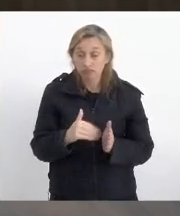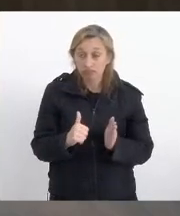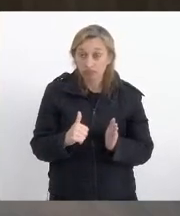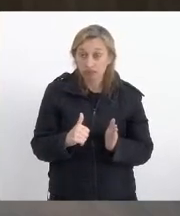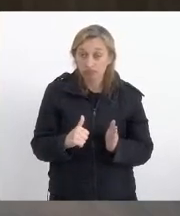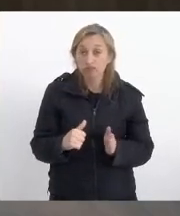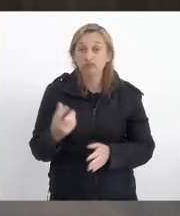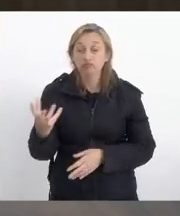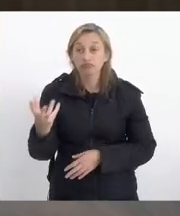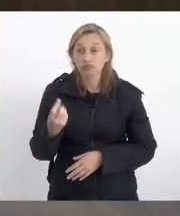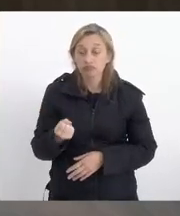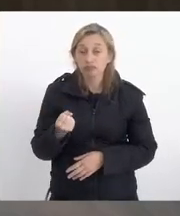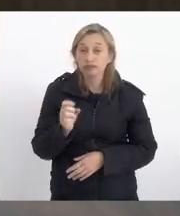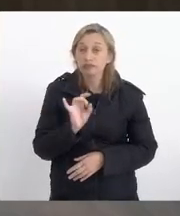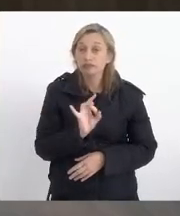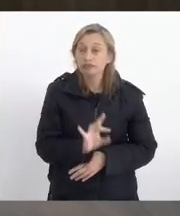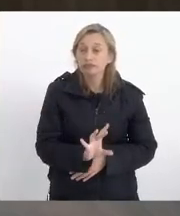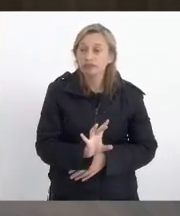e recebendo